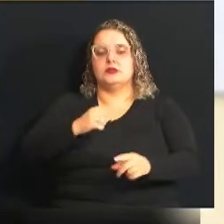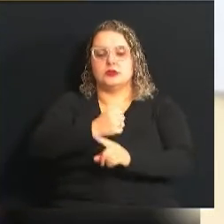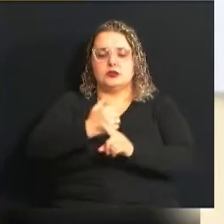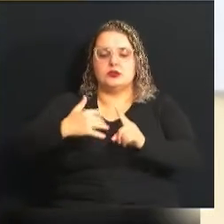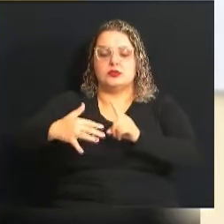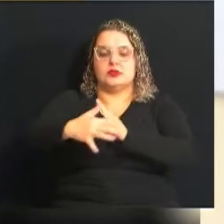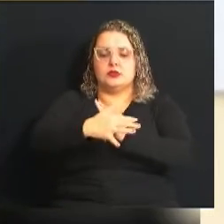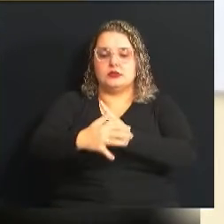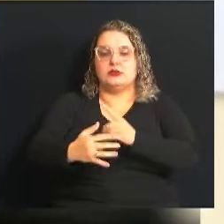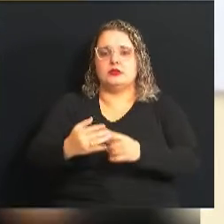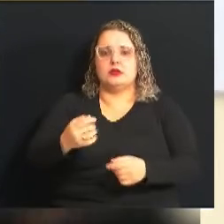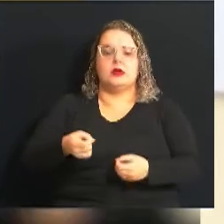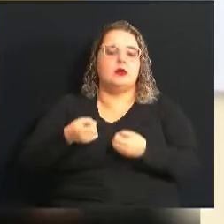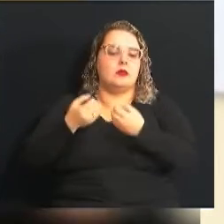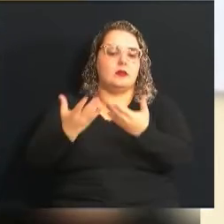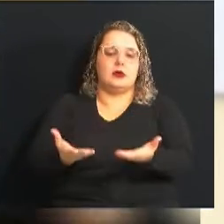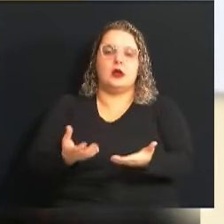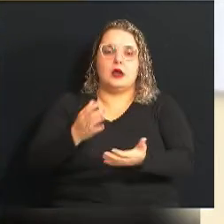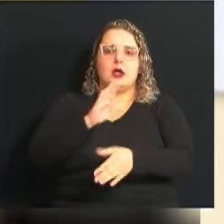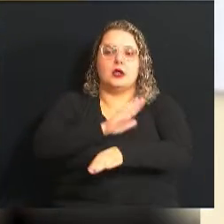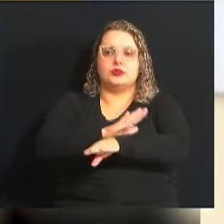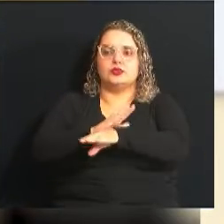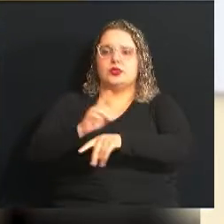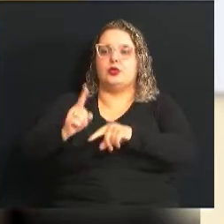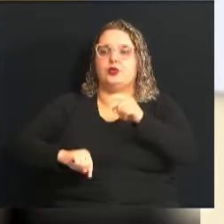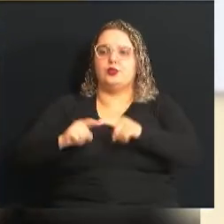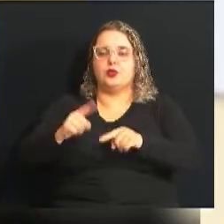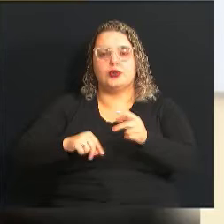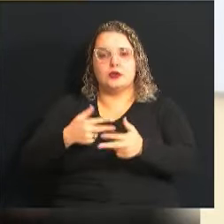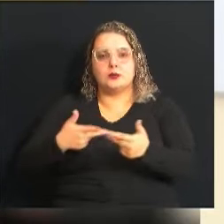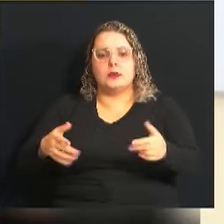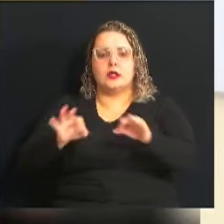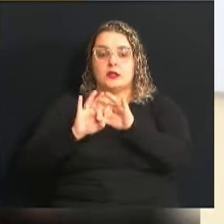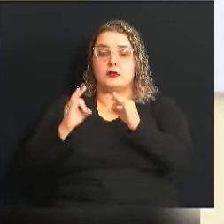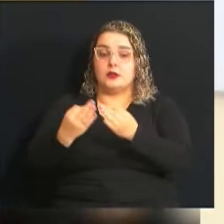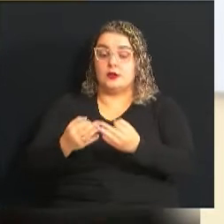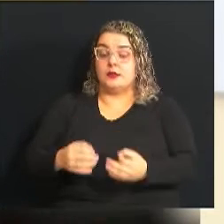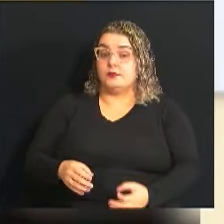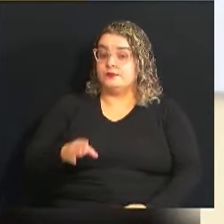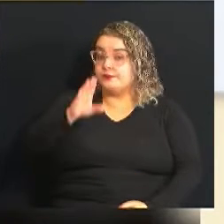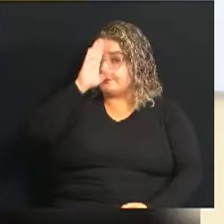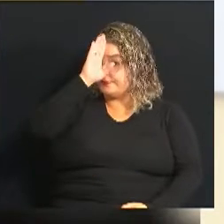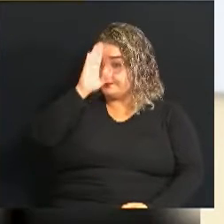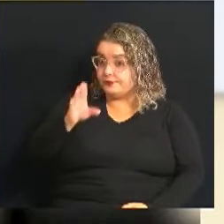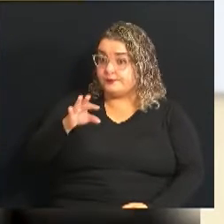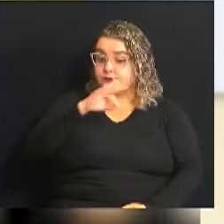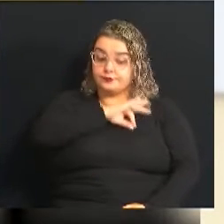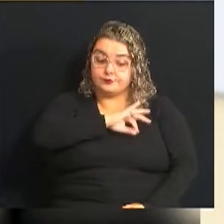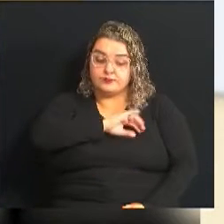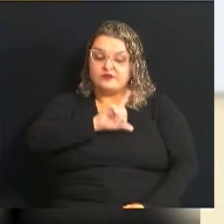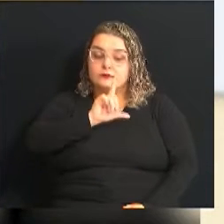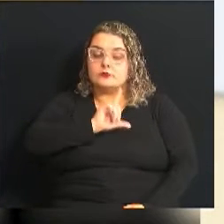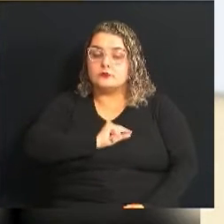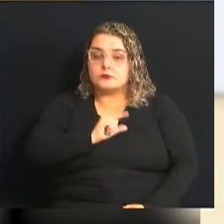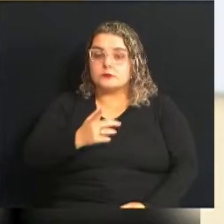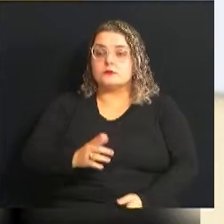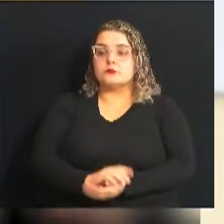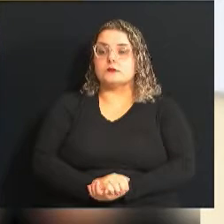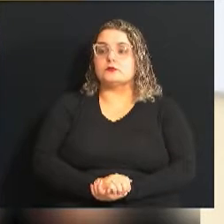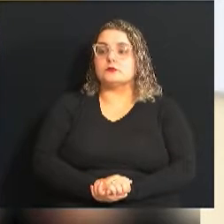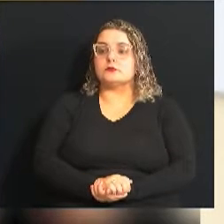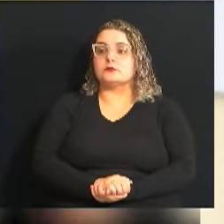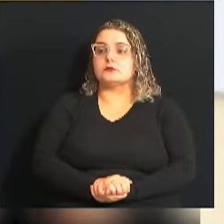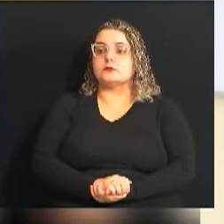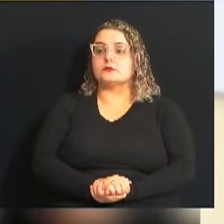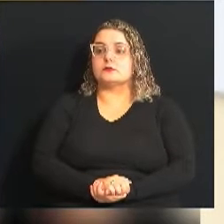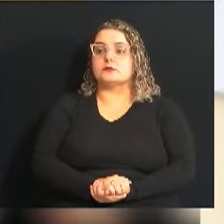criar mais oferta, produtos voltados para as famílias, principalmente de baixa renda, além de